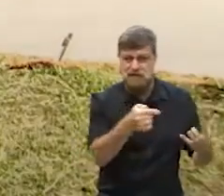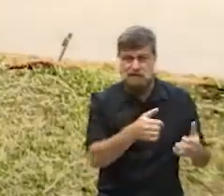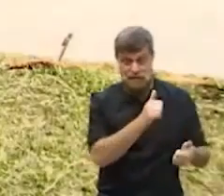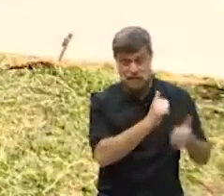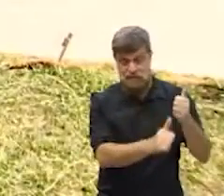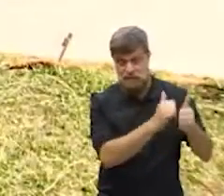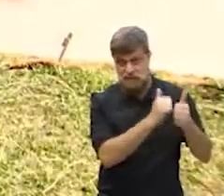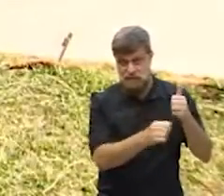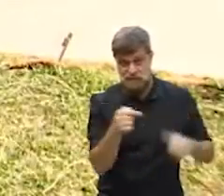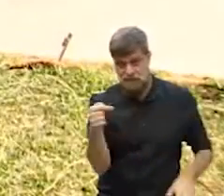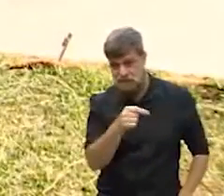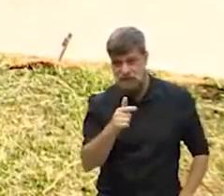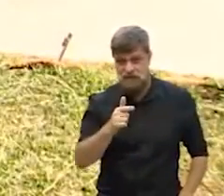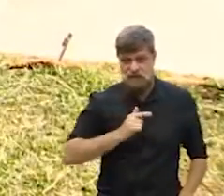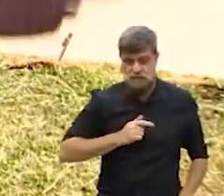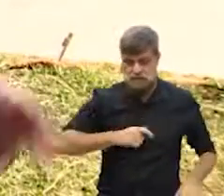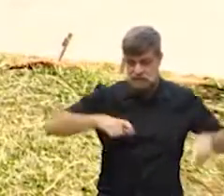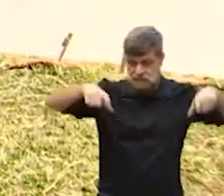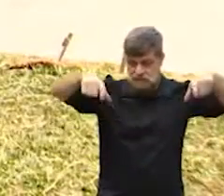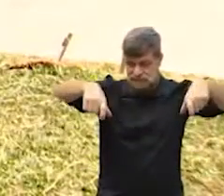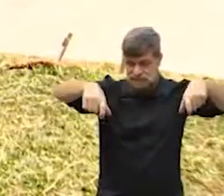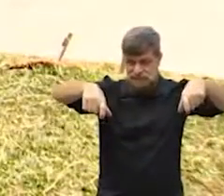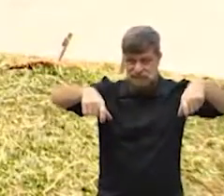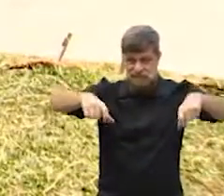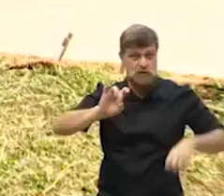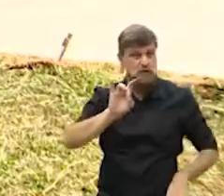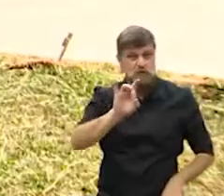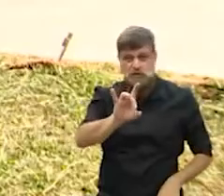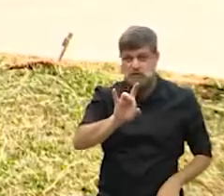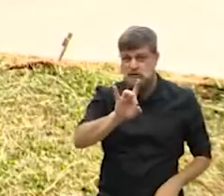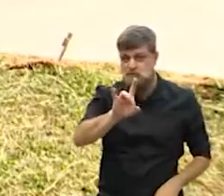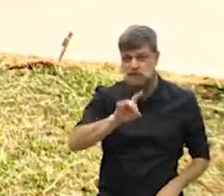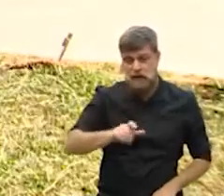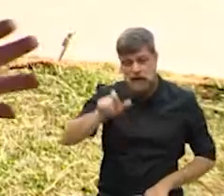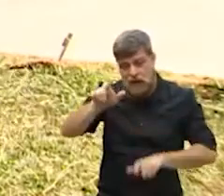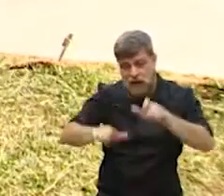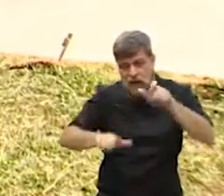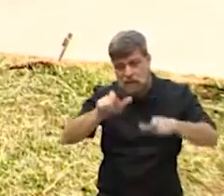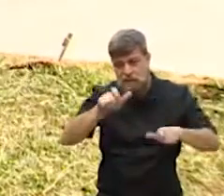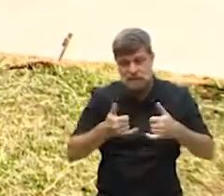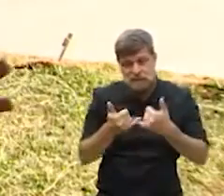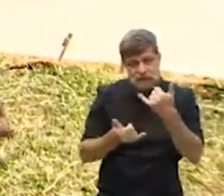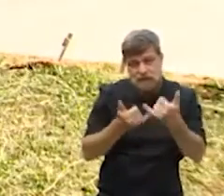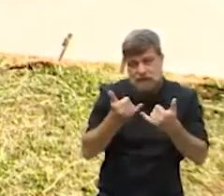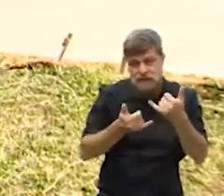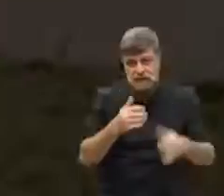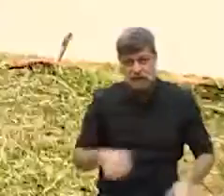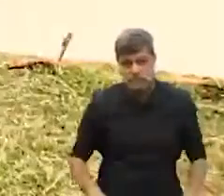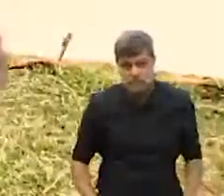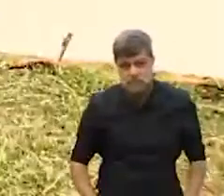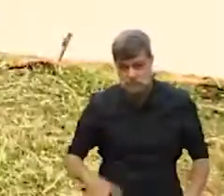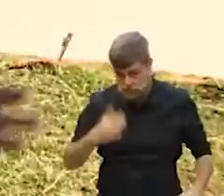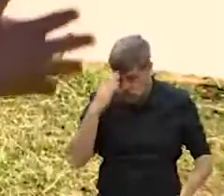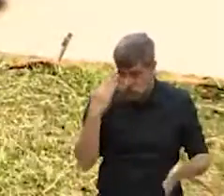um campo de futebol, ou seja, tinha algumas traves para o pessoal brincar. Então eu creio que com